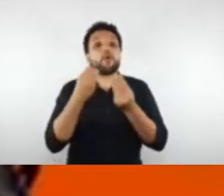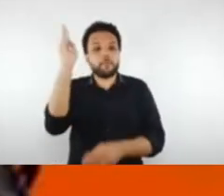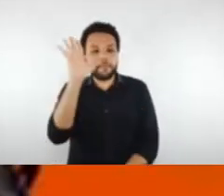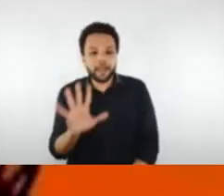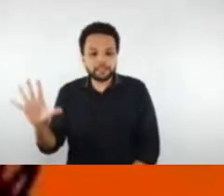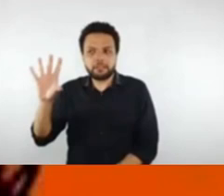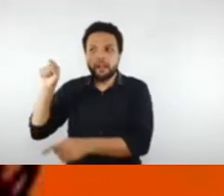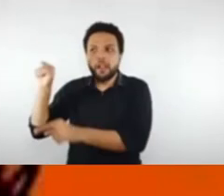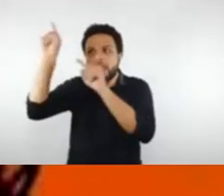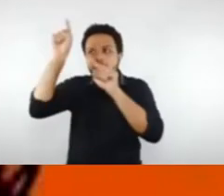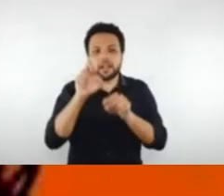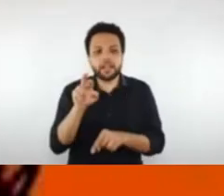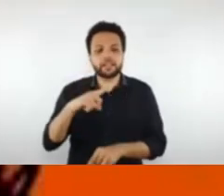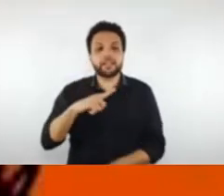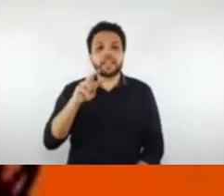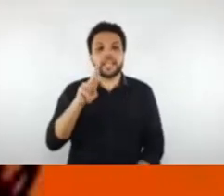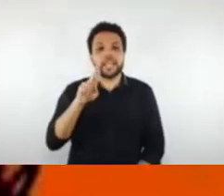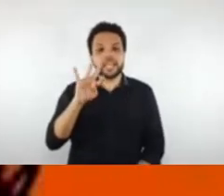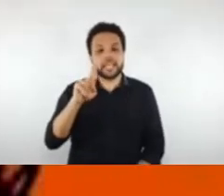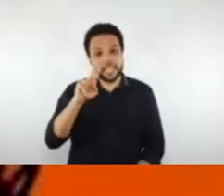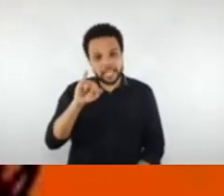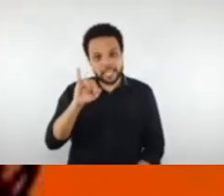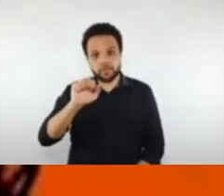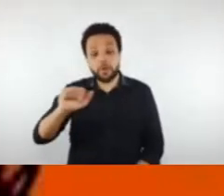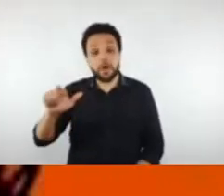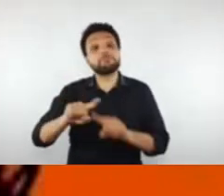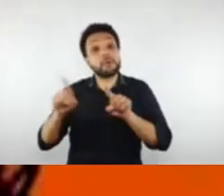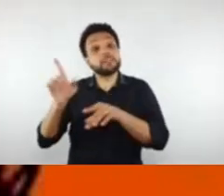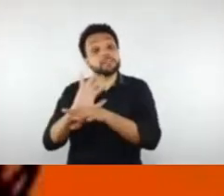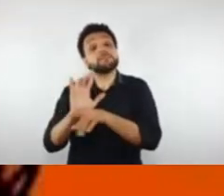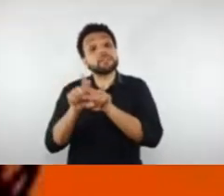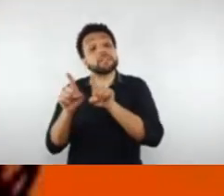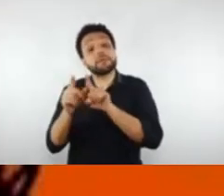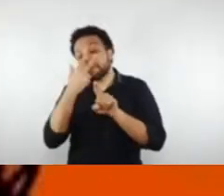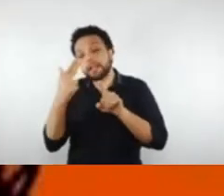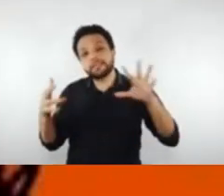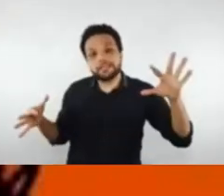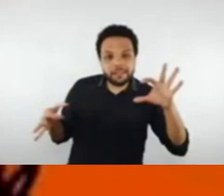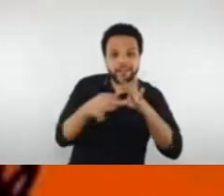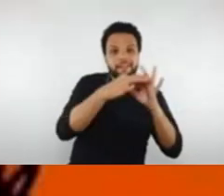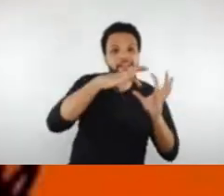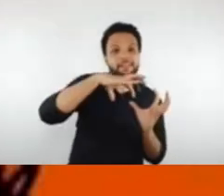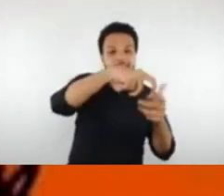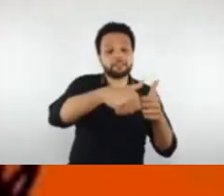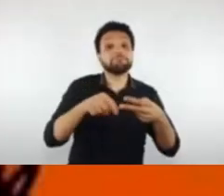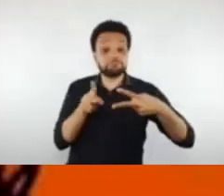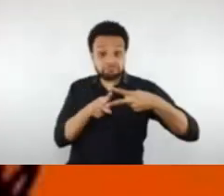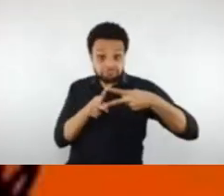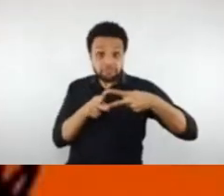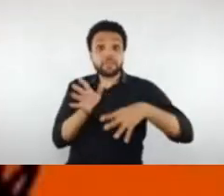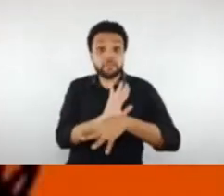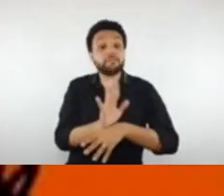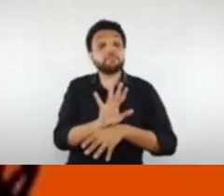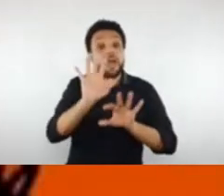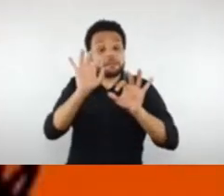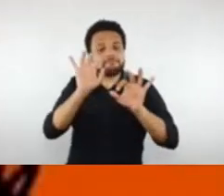que é a Marina. Então, para mim, é bastante interessante olhar que são dois filmes extremamente brasileiros